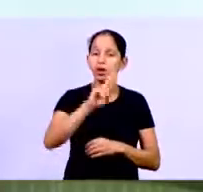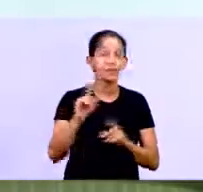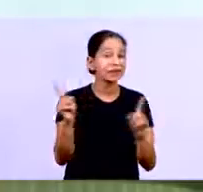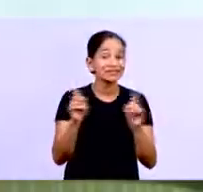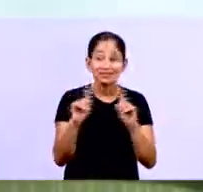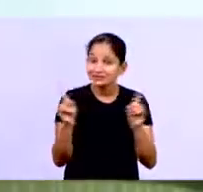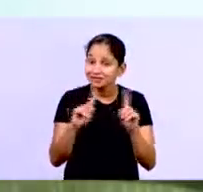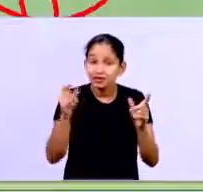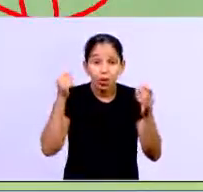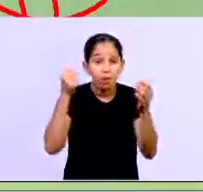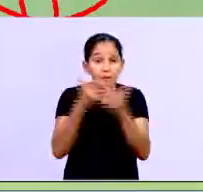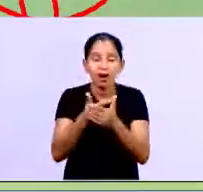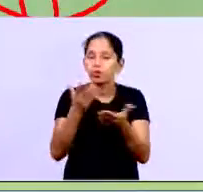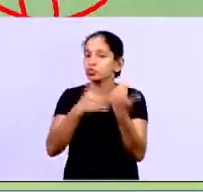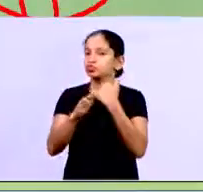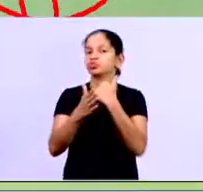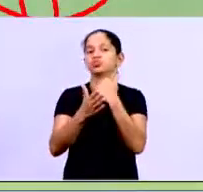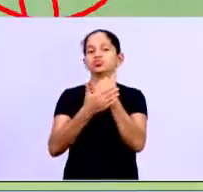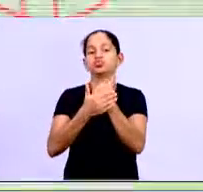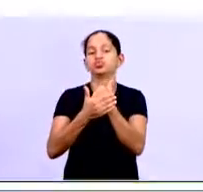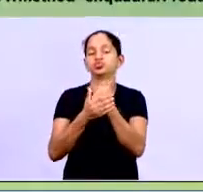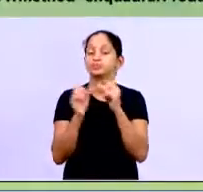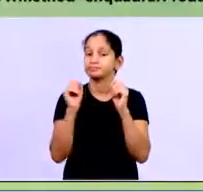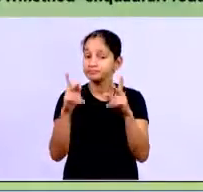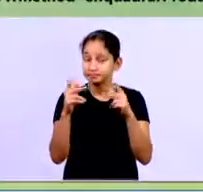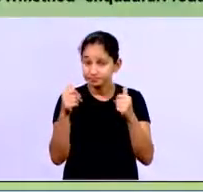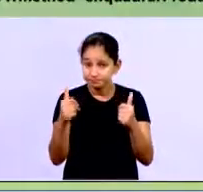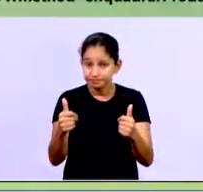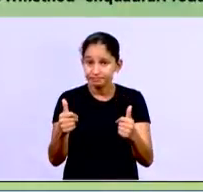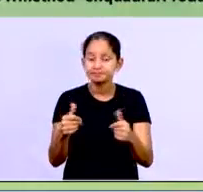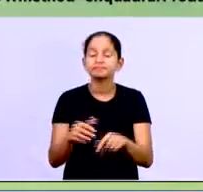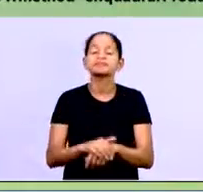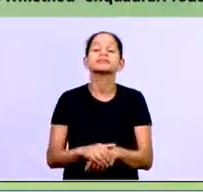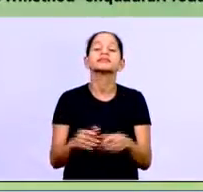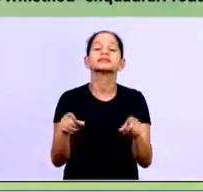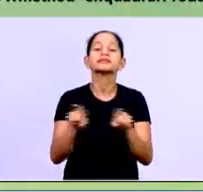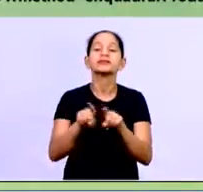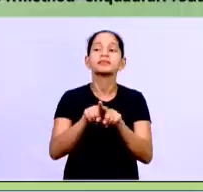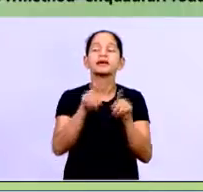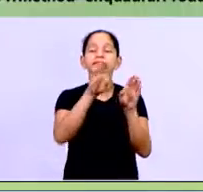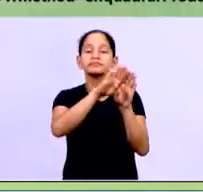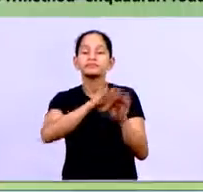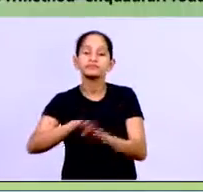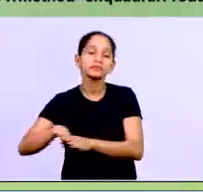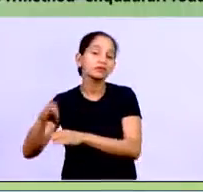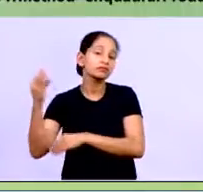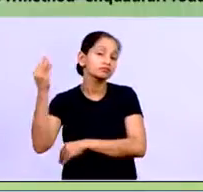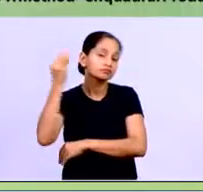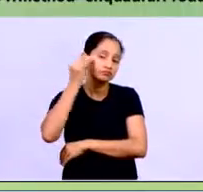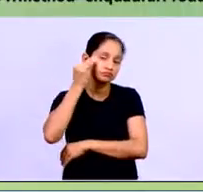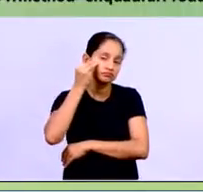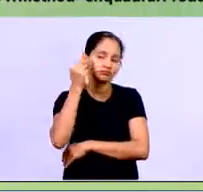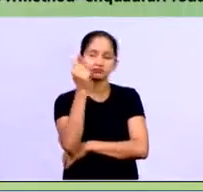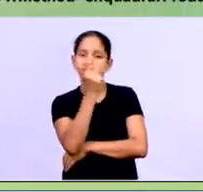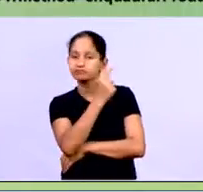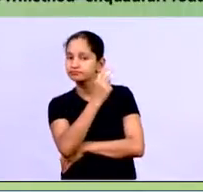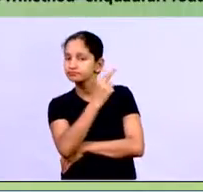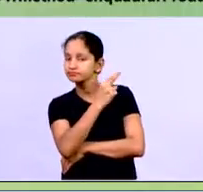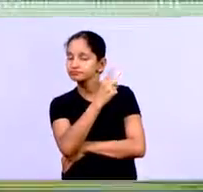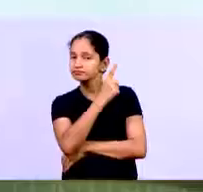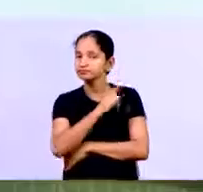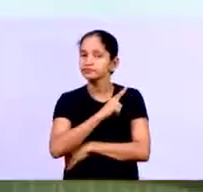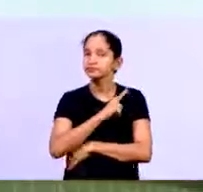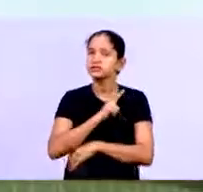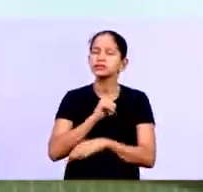seu, correto? Olha uma situação aqui que você pode fazer esse teste, você entra aqui sem